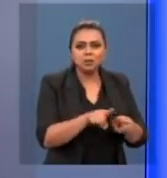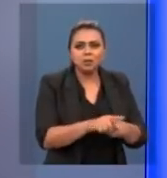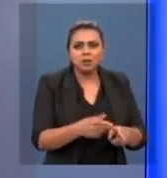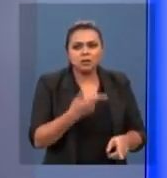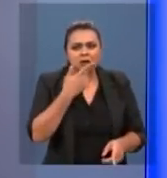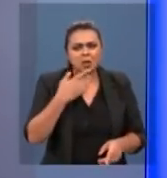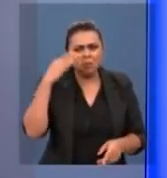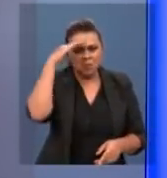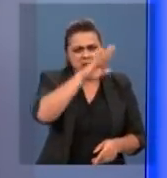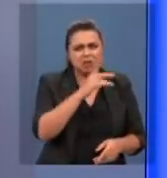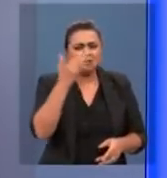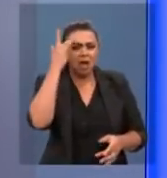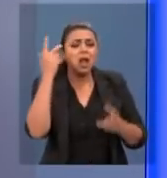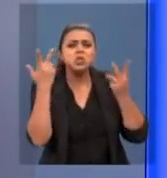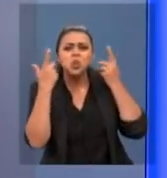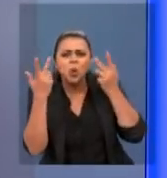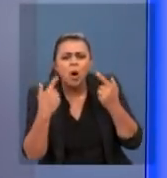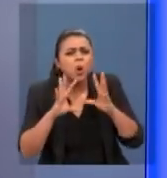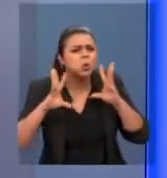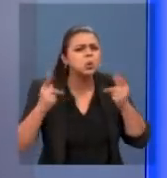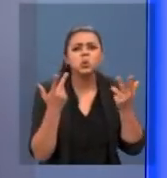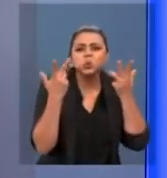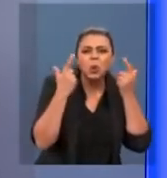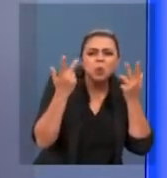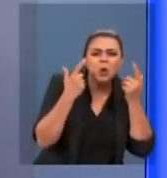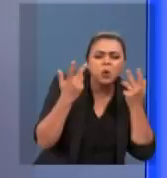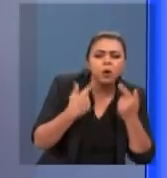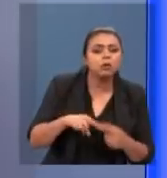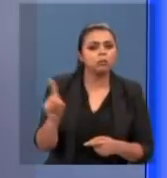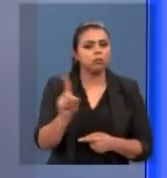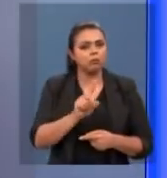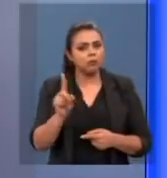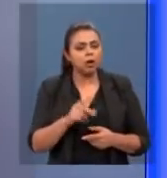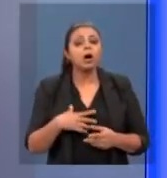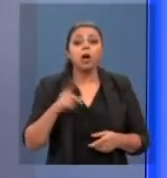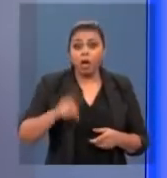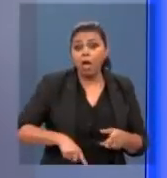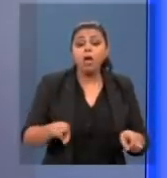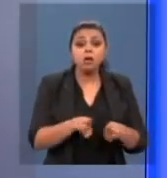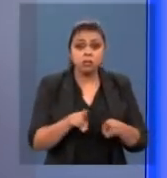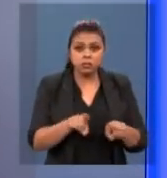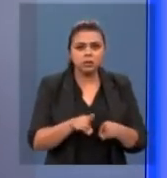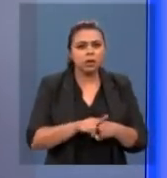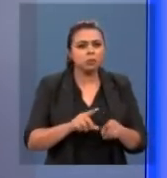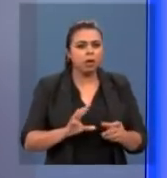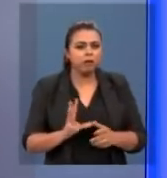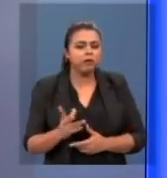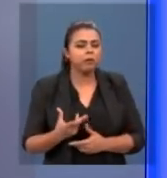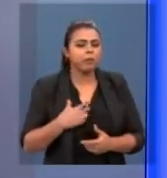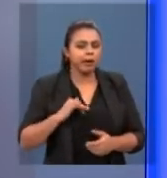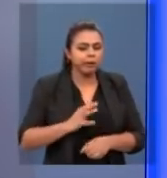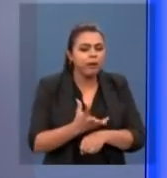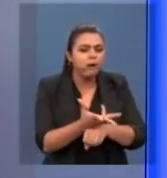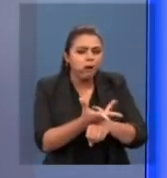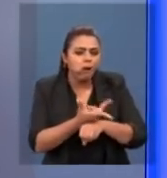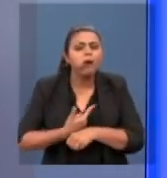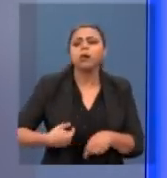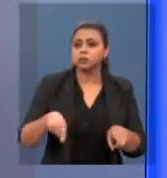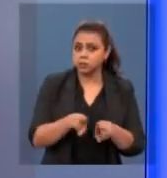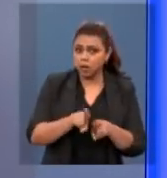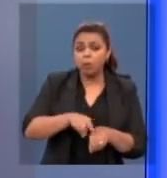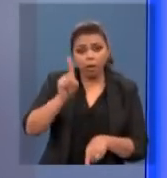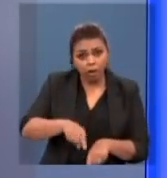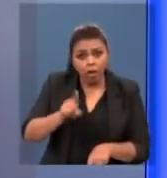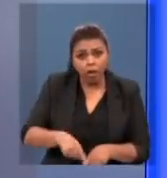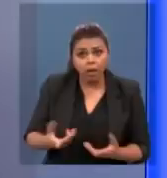que ele recebeu devolver parte depois é uma lavagem de dinheiro que ele que ele fez não porque ele achava que não podia receber da jbs poderia